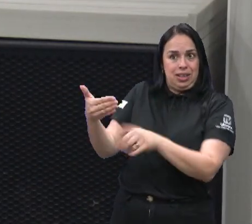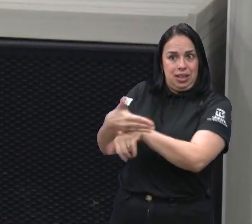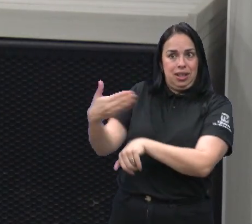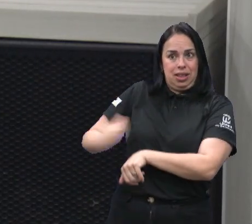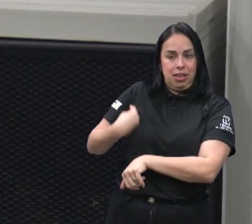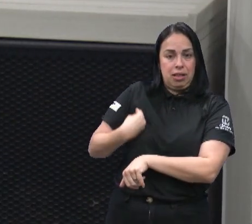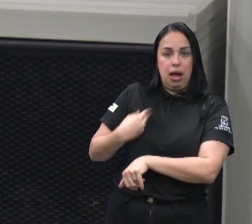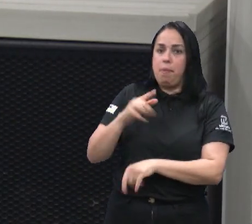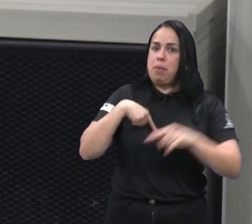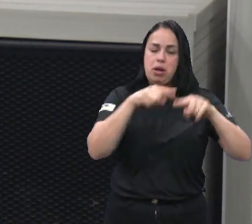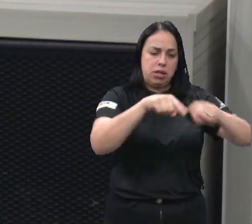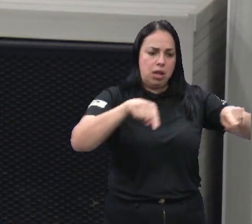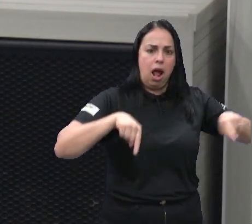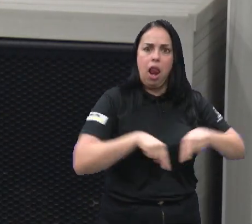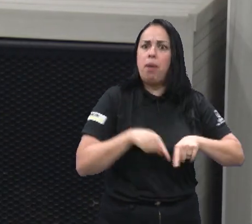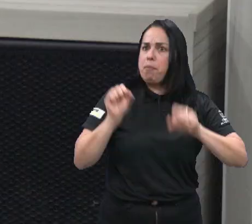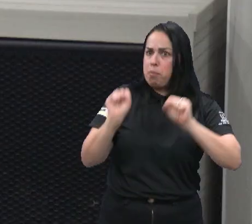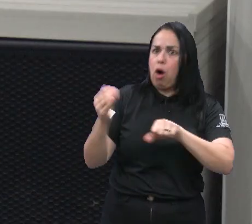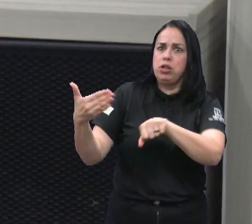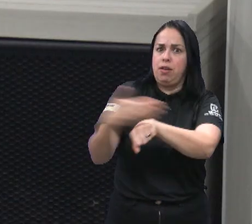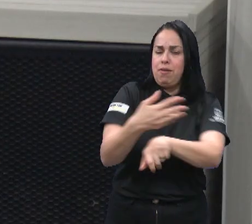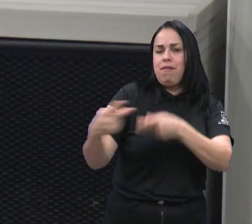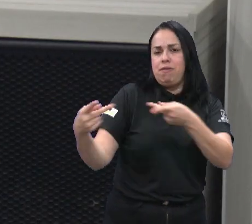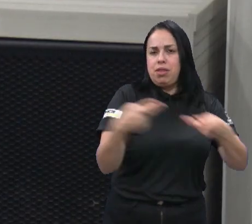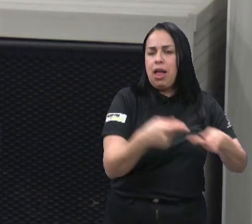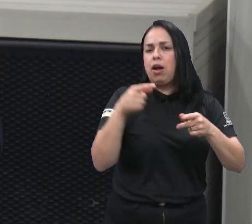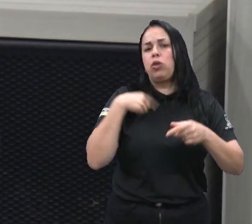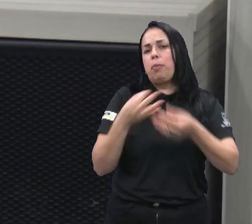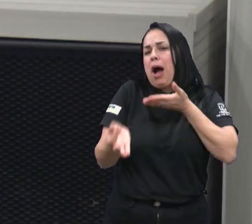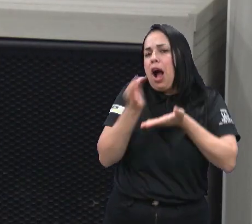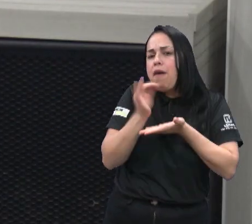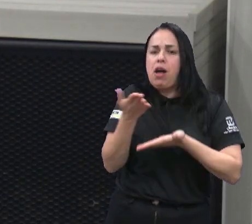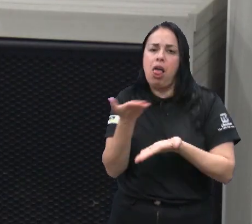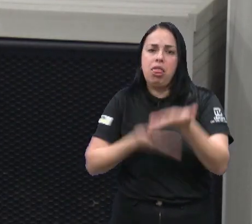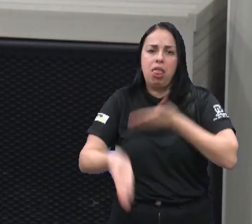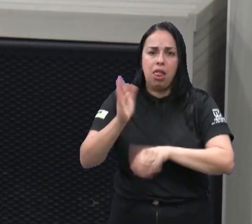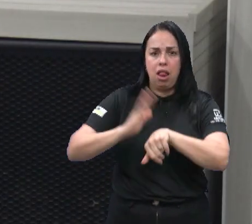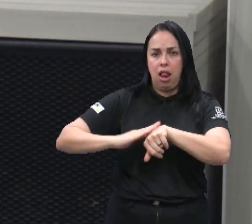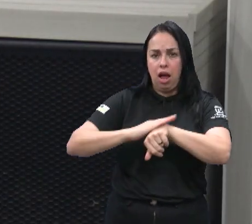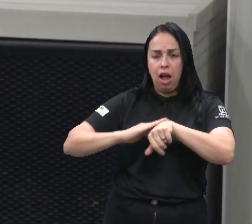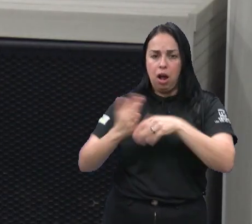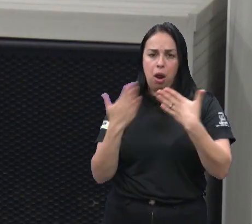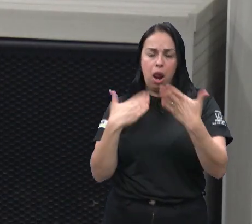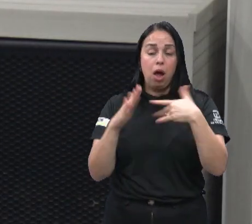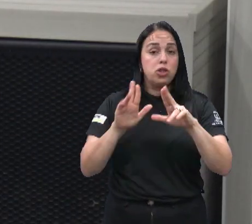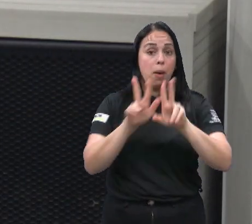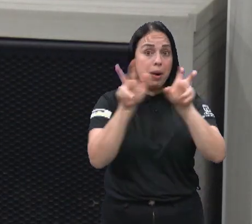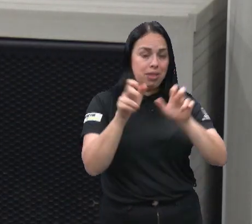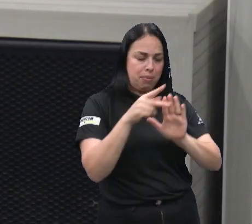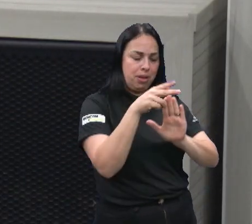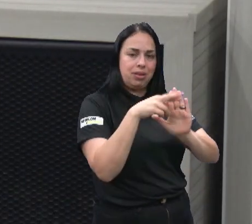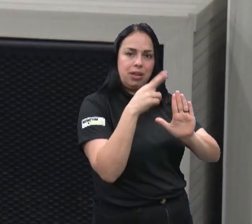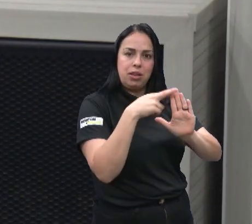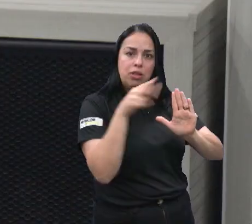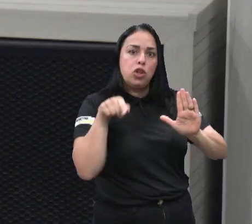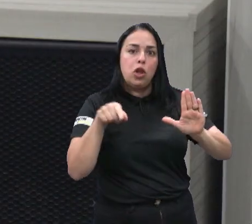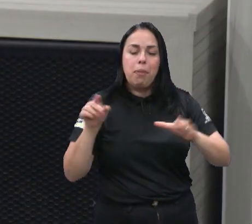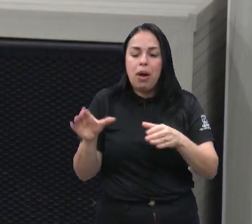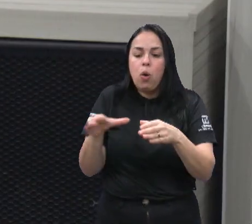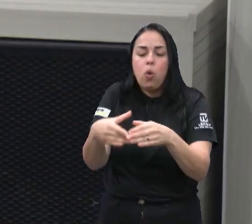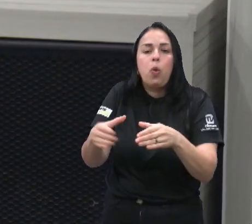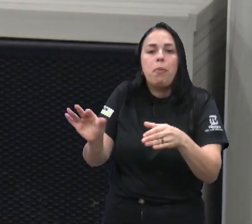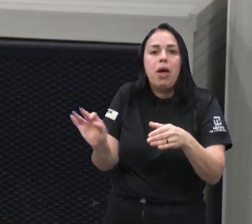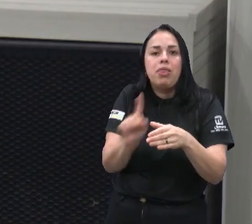à disposição para a gente também, né, tomar um café e falar sobre esse requerimento, sobre os novos guardas que estão